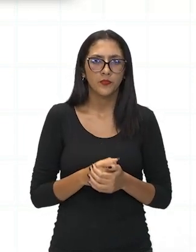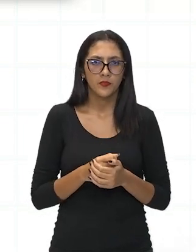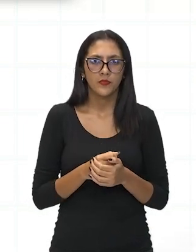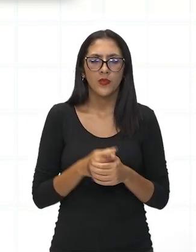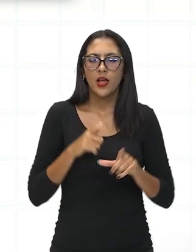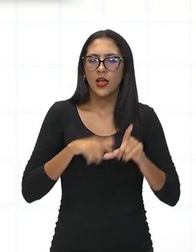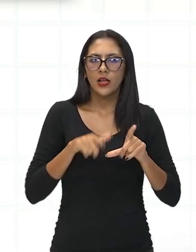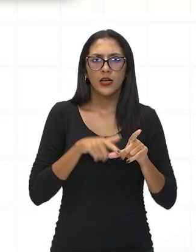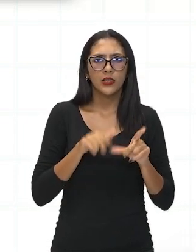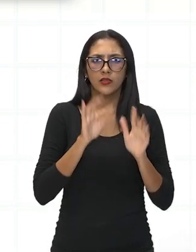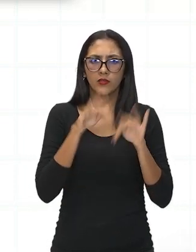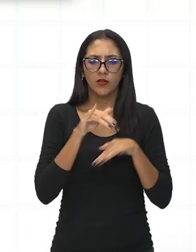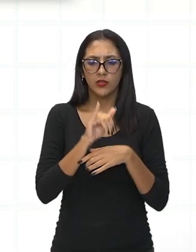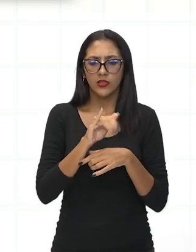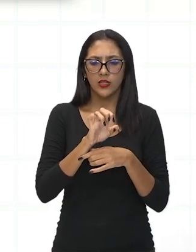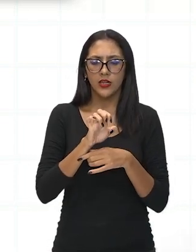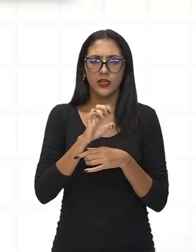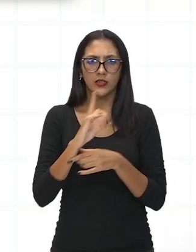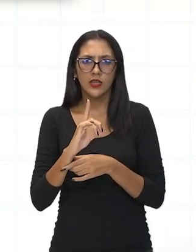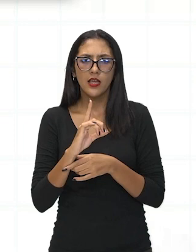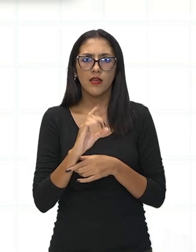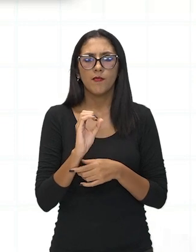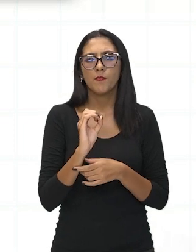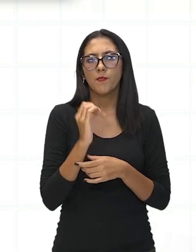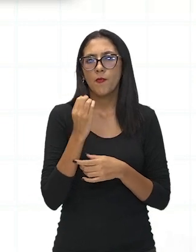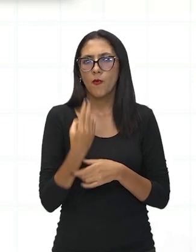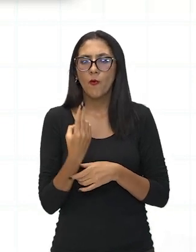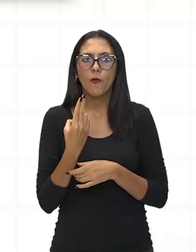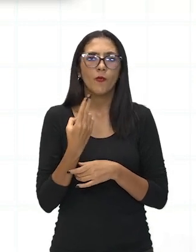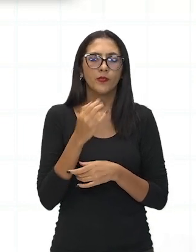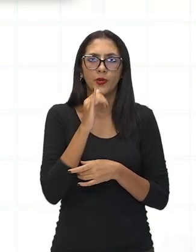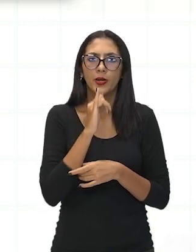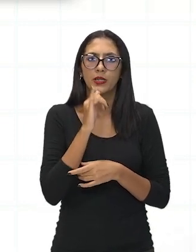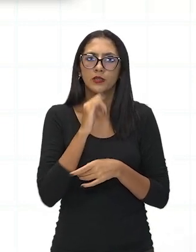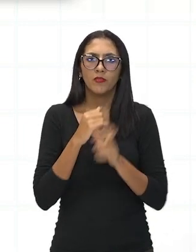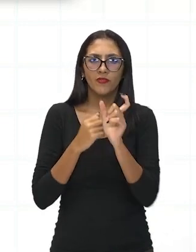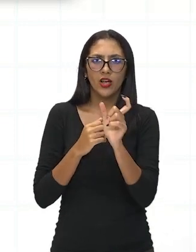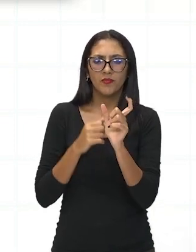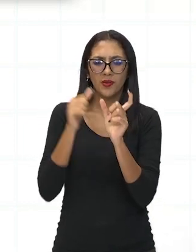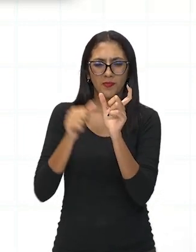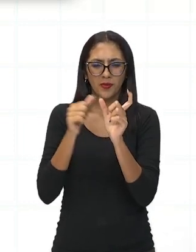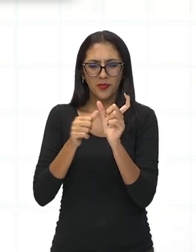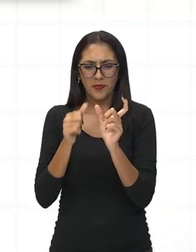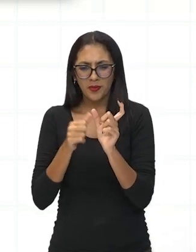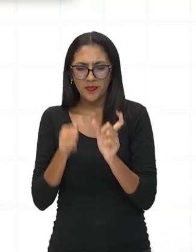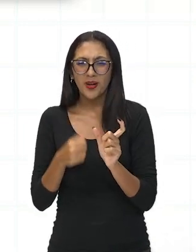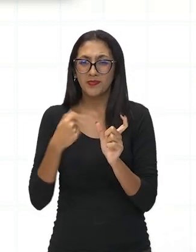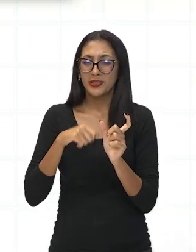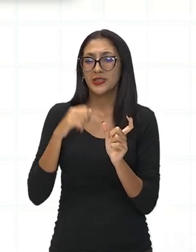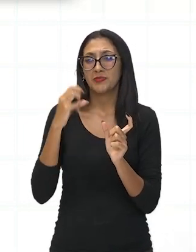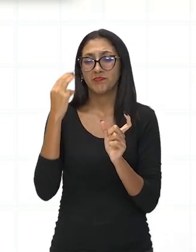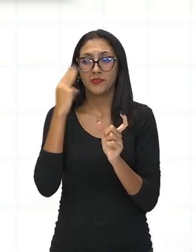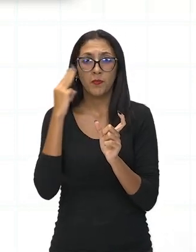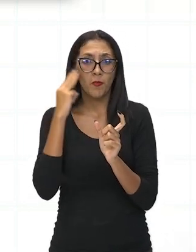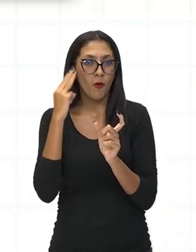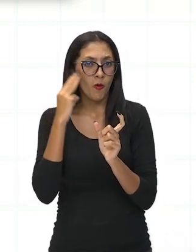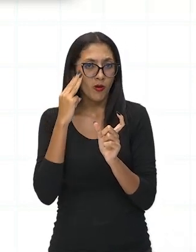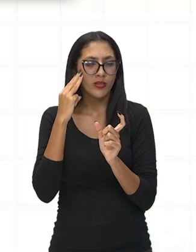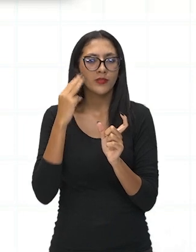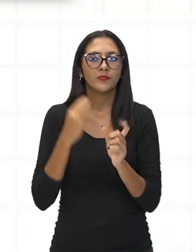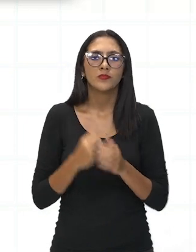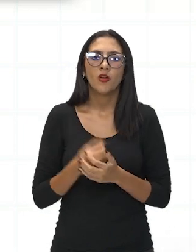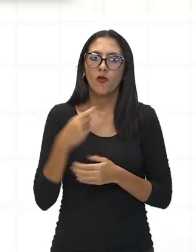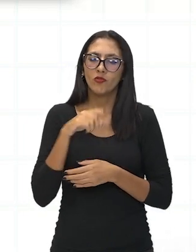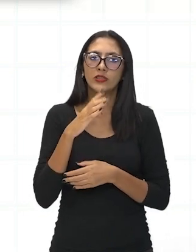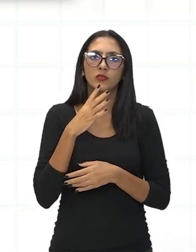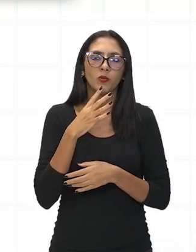no caso, vocês viram anteriormente, verbos que são irregulares, né? Tem que aprender, você sabe que está sendo